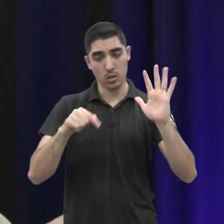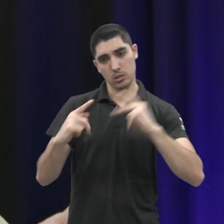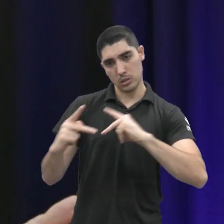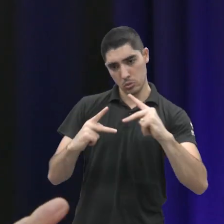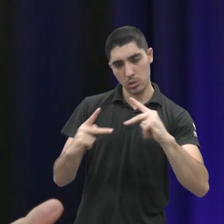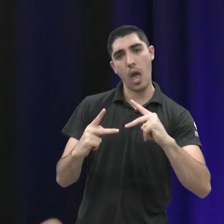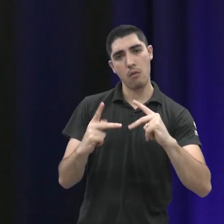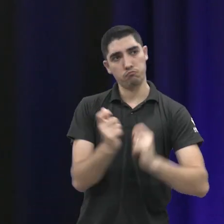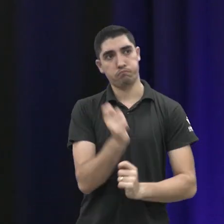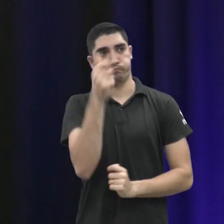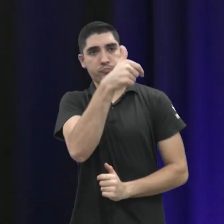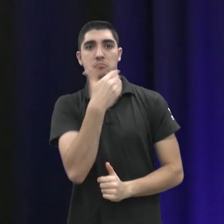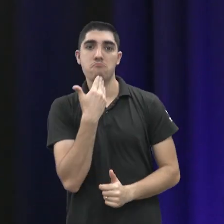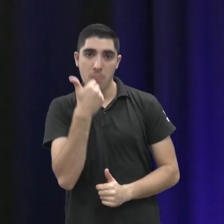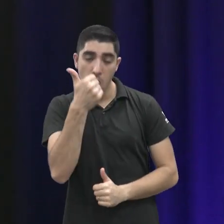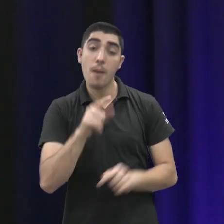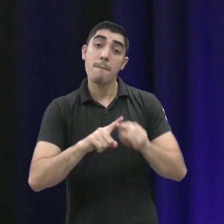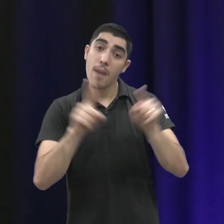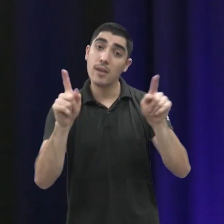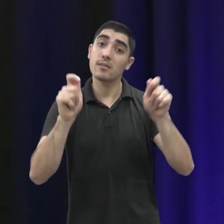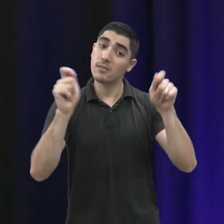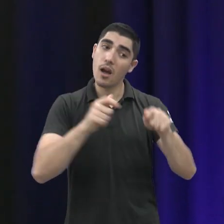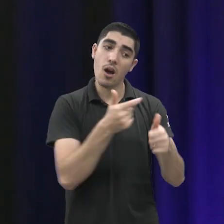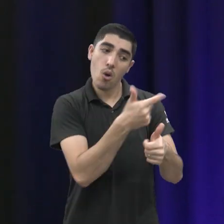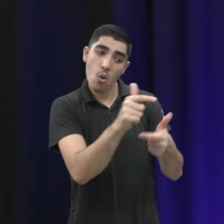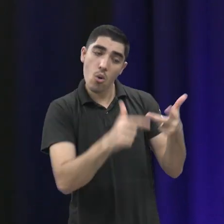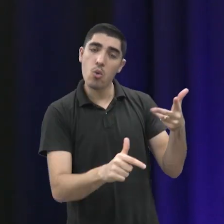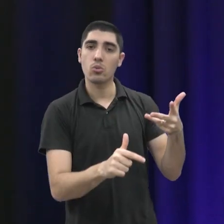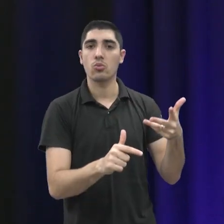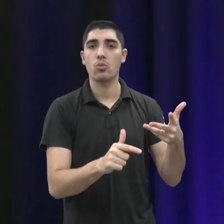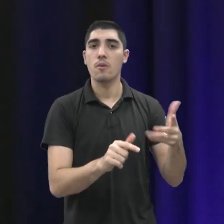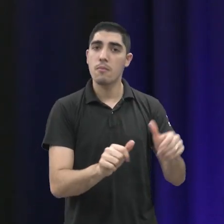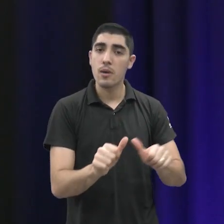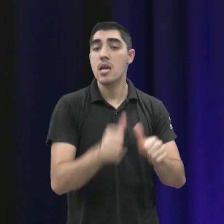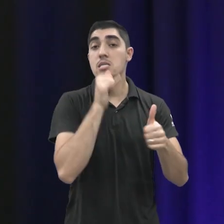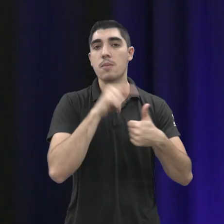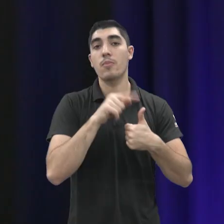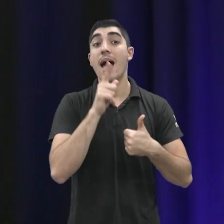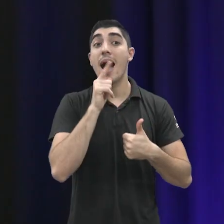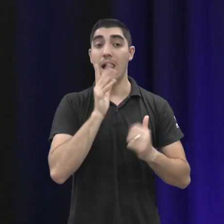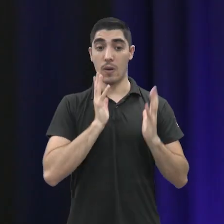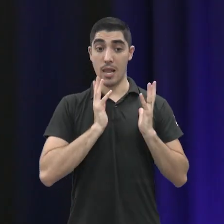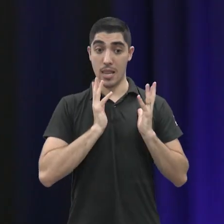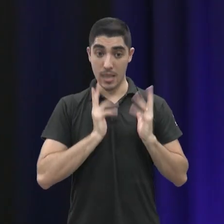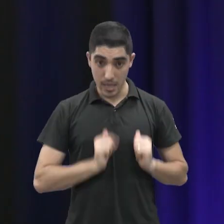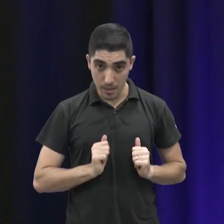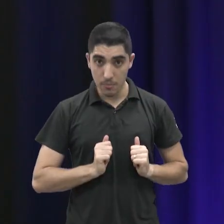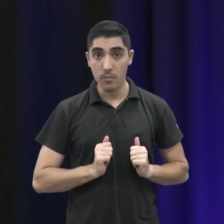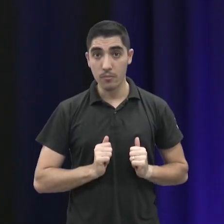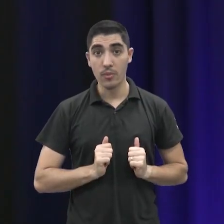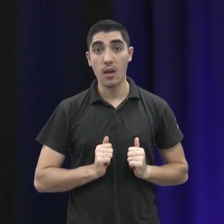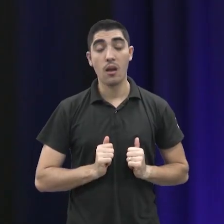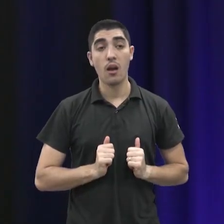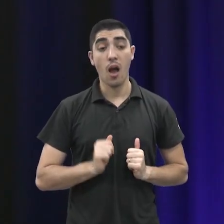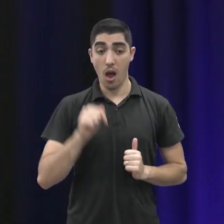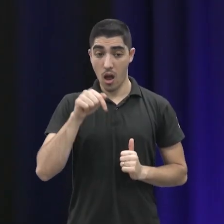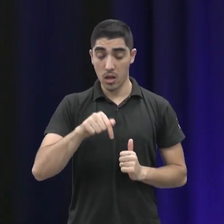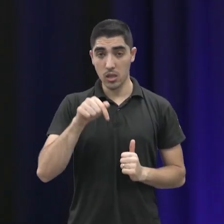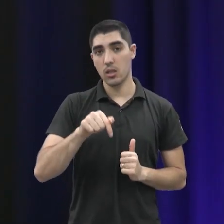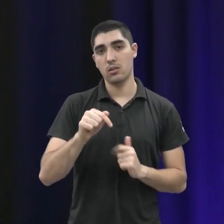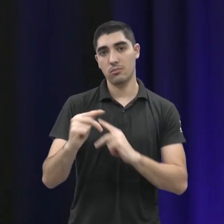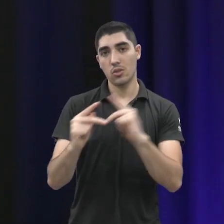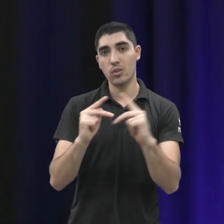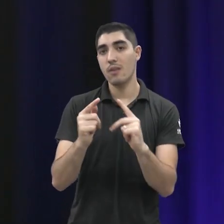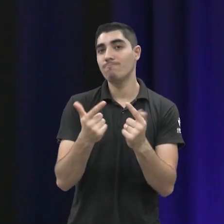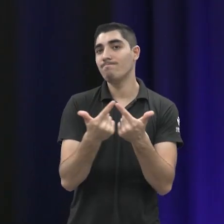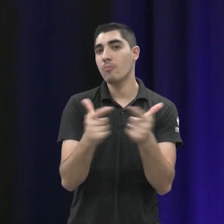geral. Mas a gente poderia avançar em outras coisas, né? O saneamento, a água potável, por exemplo, nós não temos um tratamento que